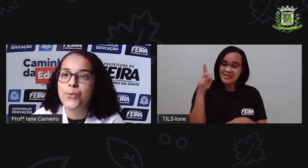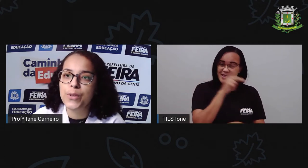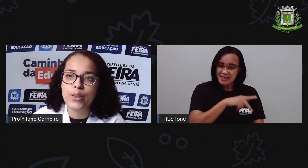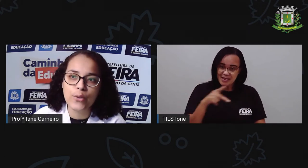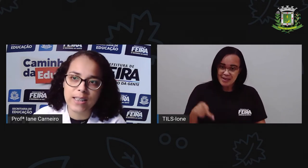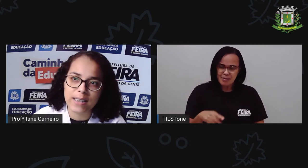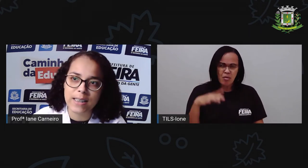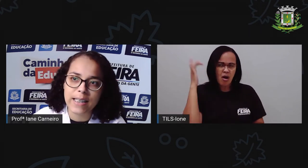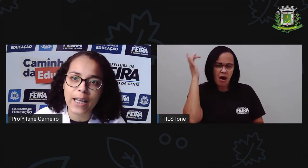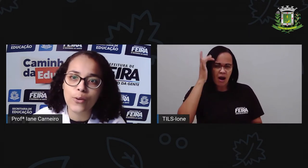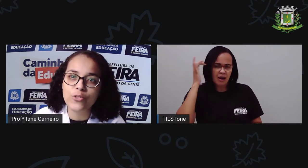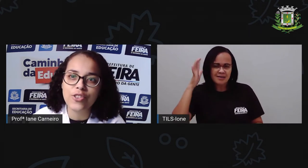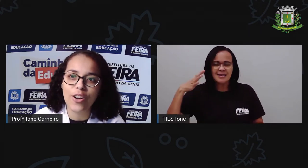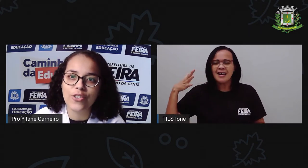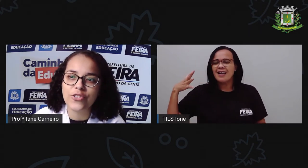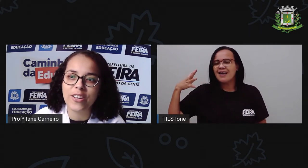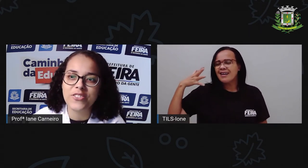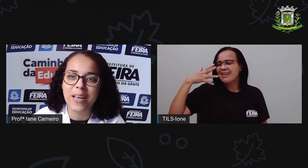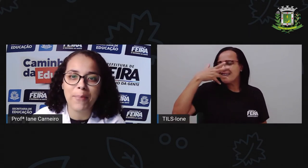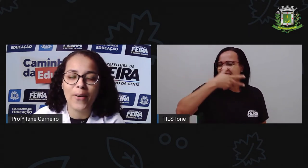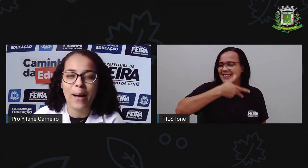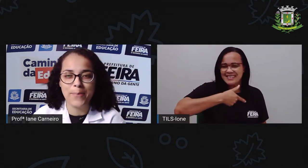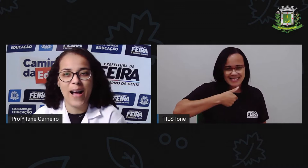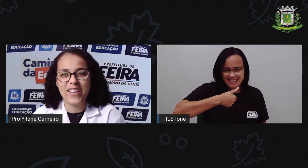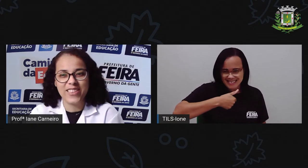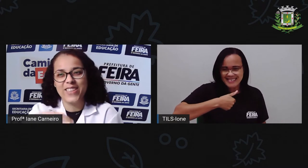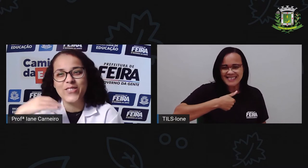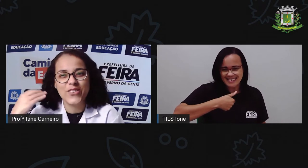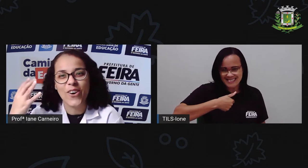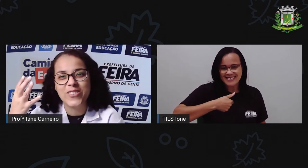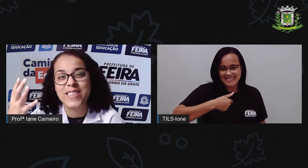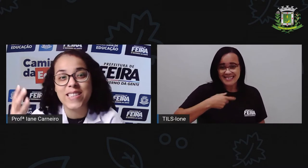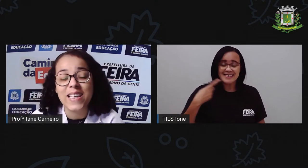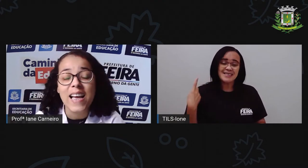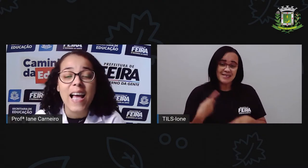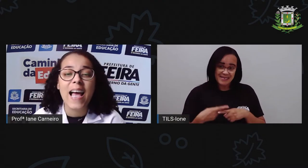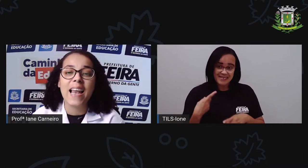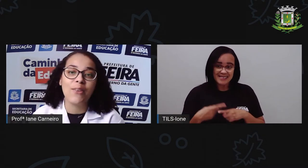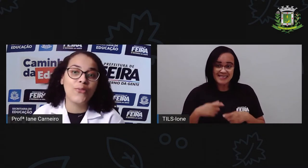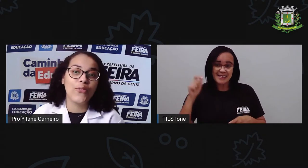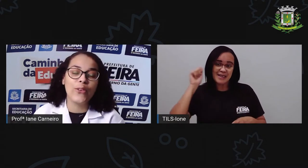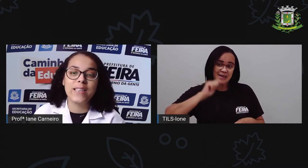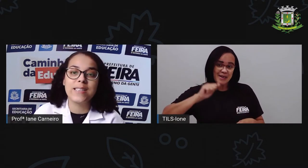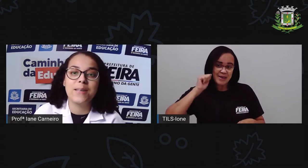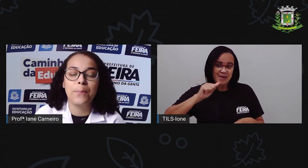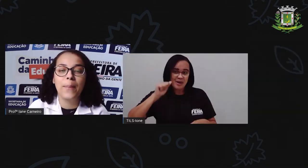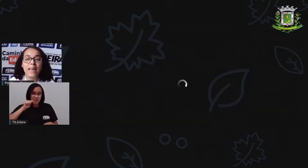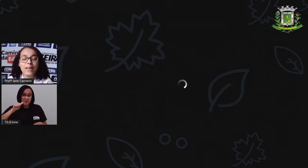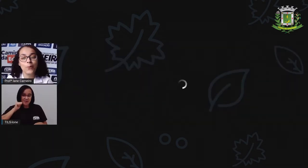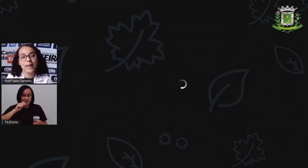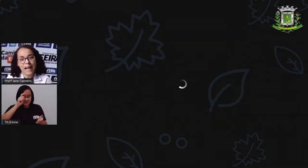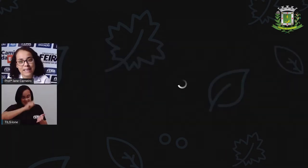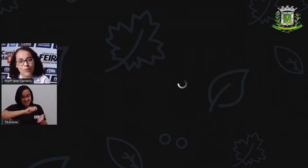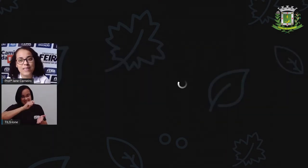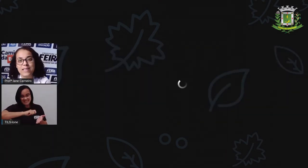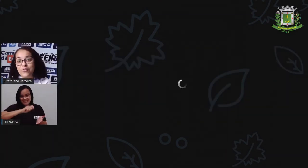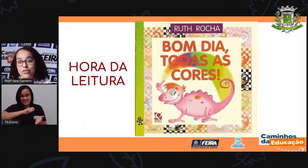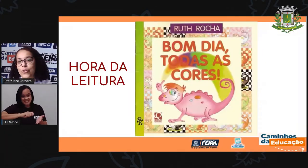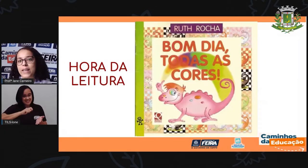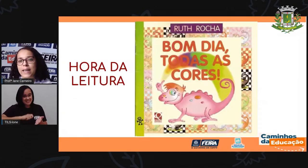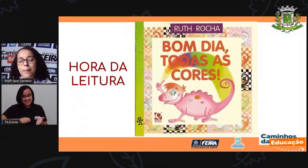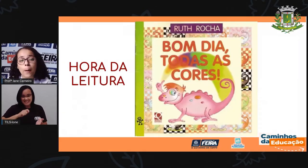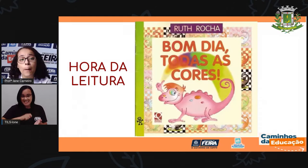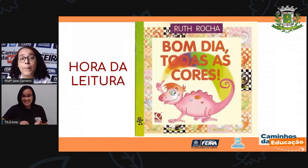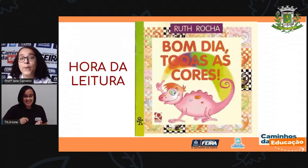muito linda. Ruti Rocha, a Pró acha que Ruti Rocha foi bem iluminada ao fazer essa